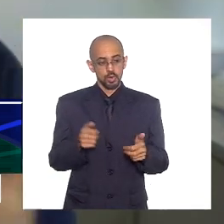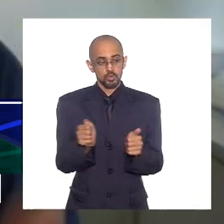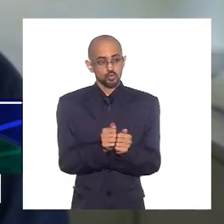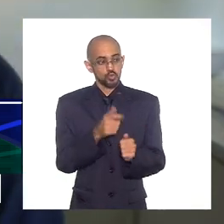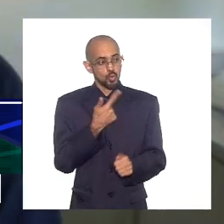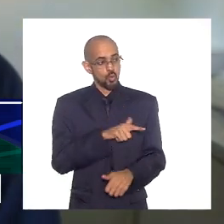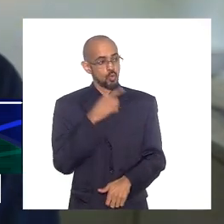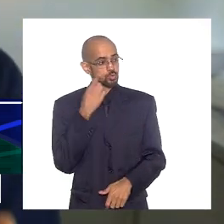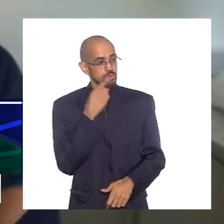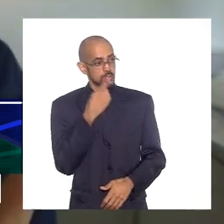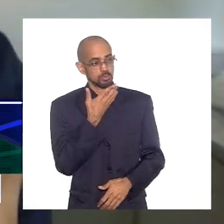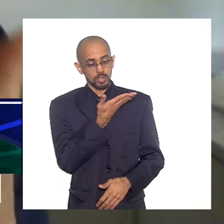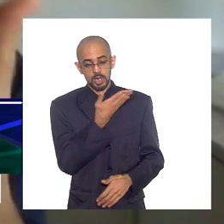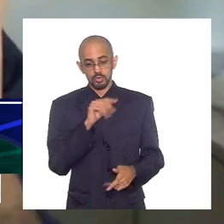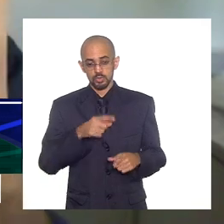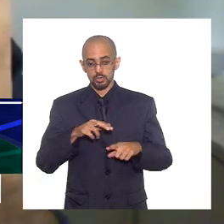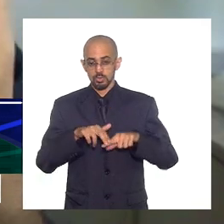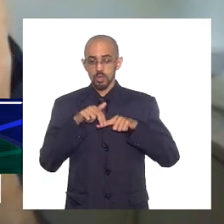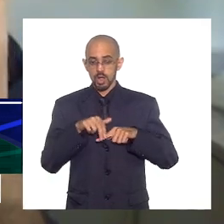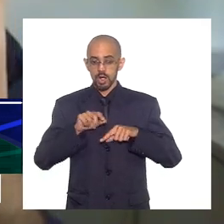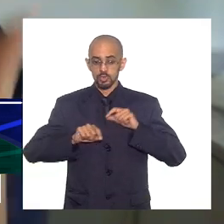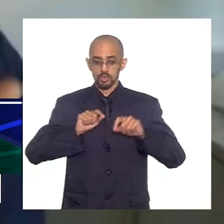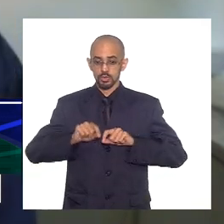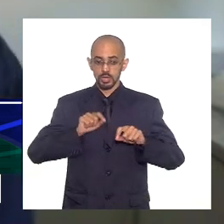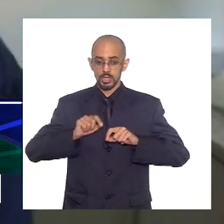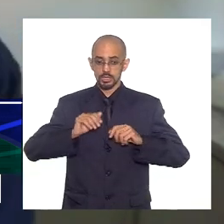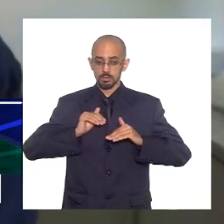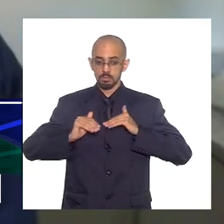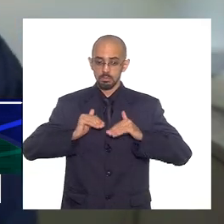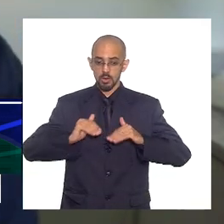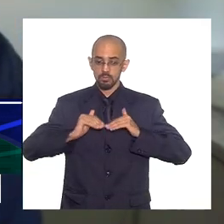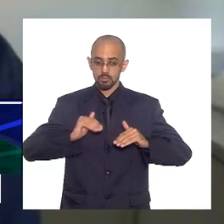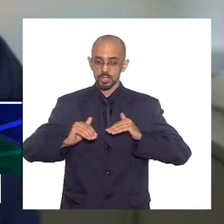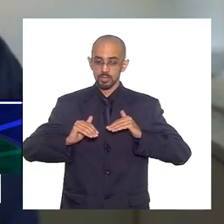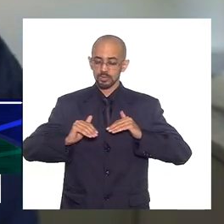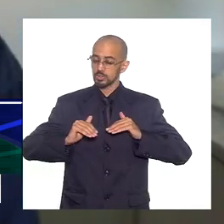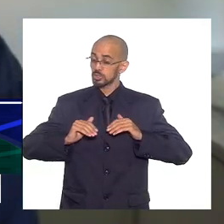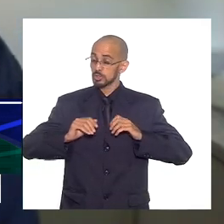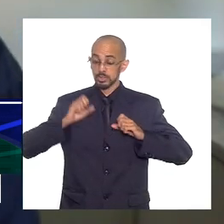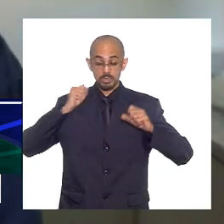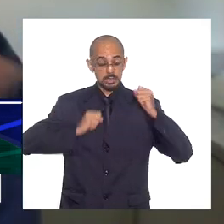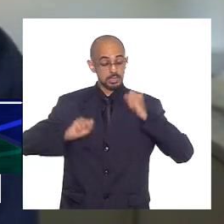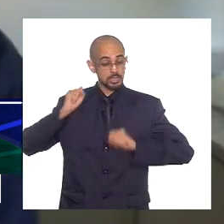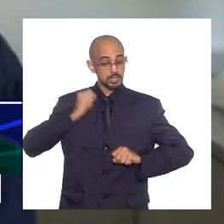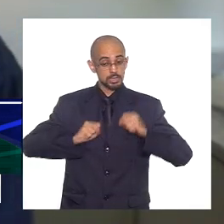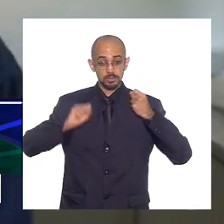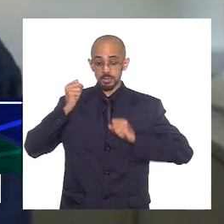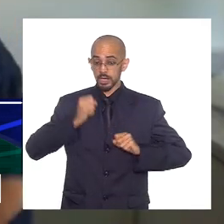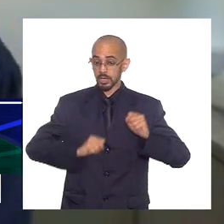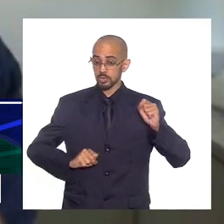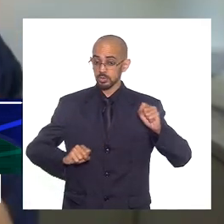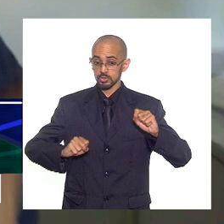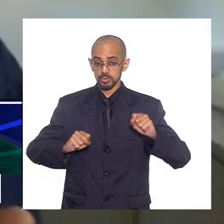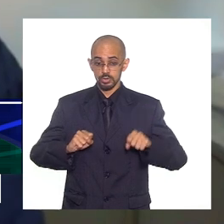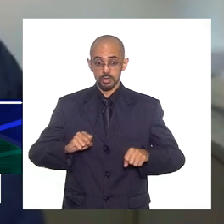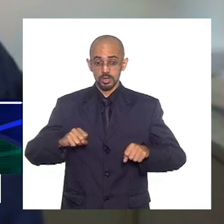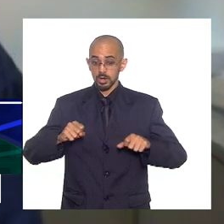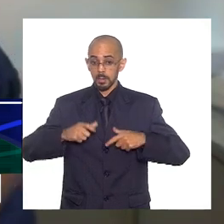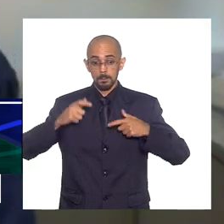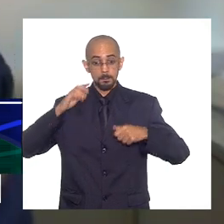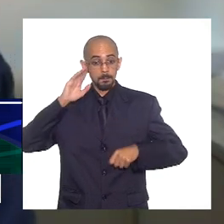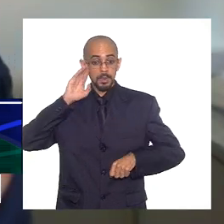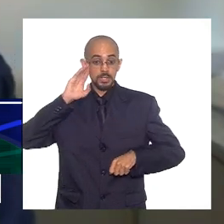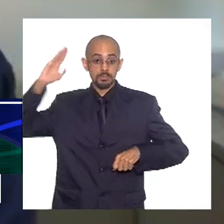aos consignados, por esse momento de desespero que vive todos, e principalmente